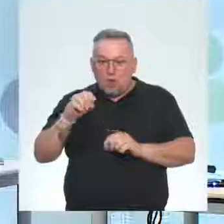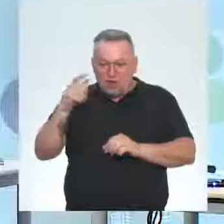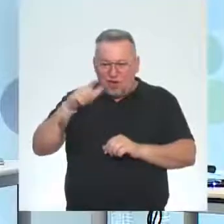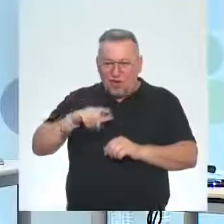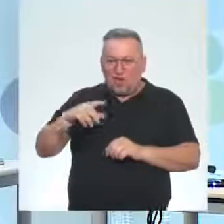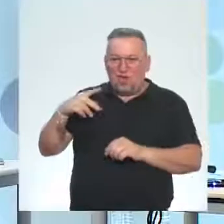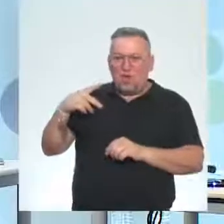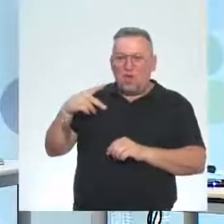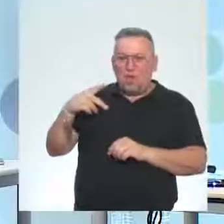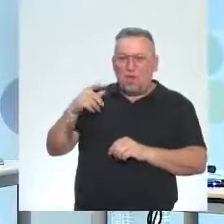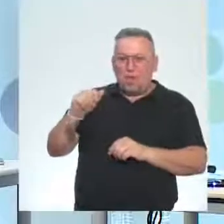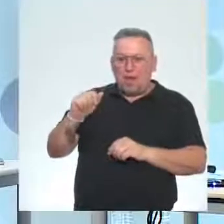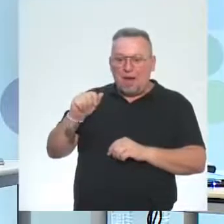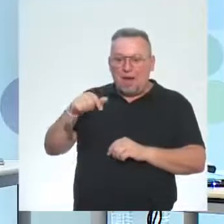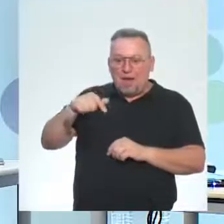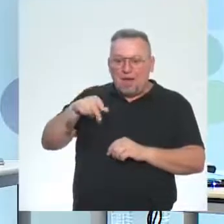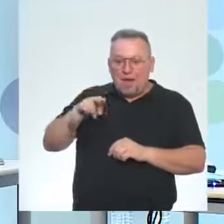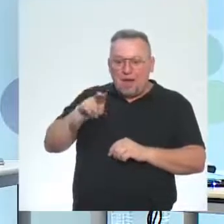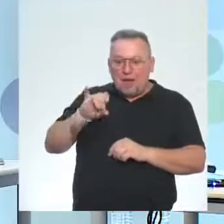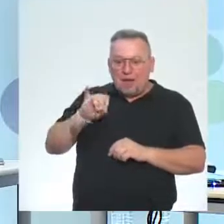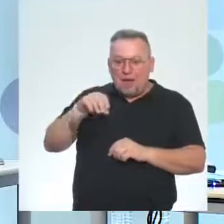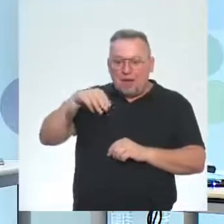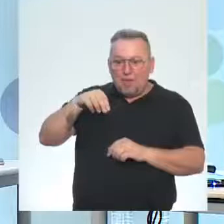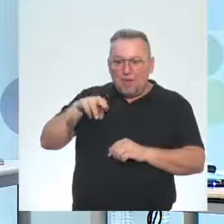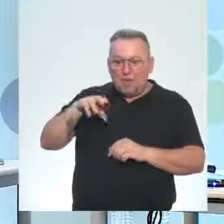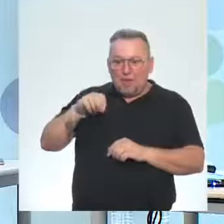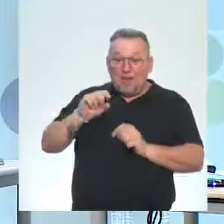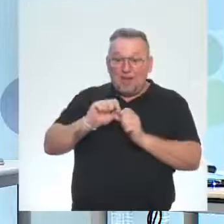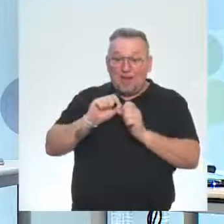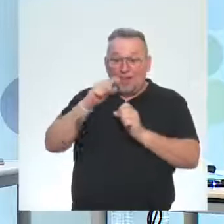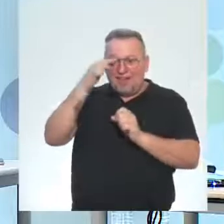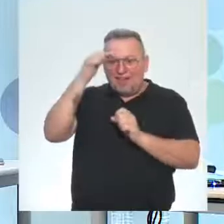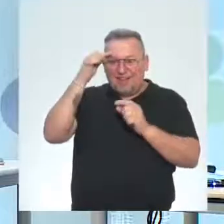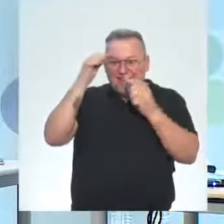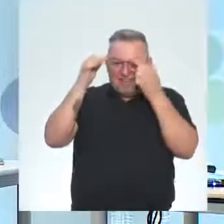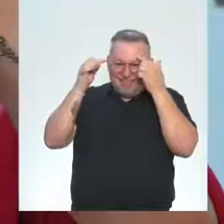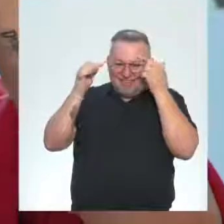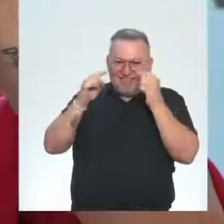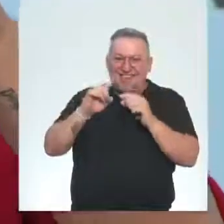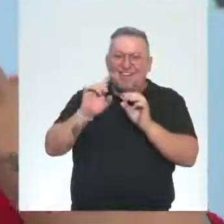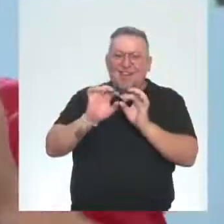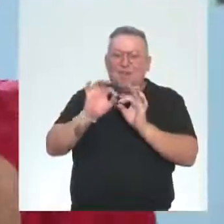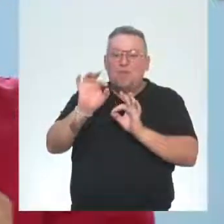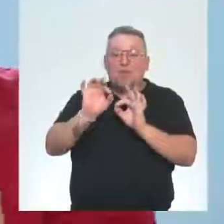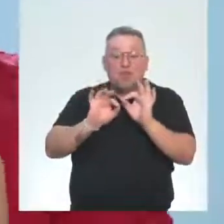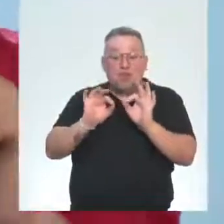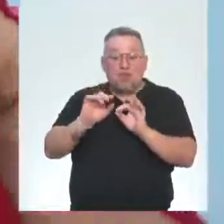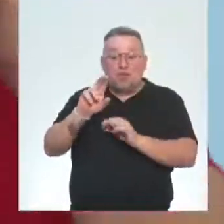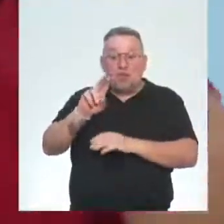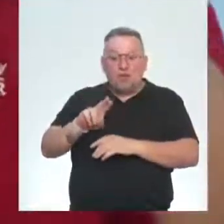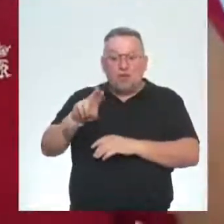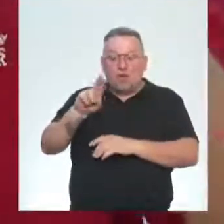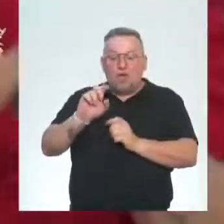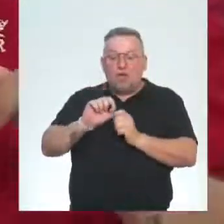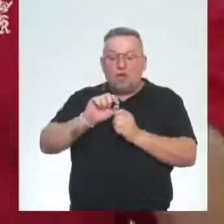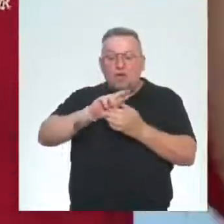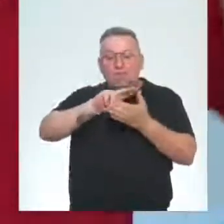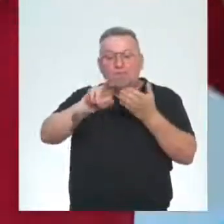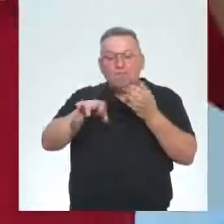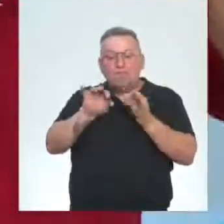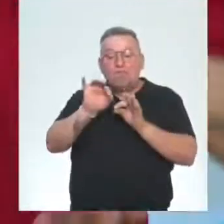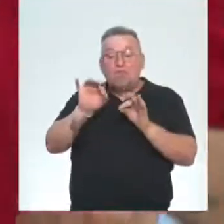O de Nós fazer a sobrancelha, né? É o de fazer a sobrancelha, né? Então nós podemos medir muitas coisas com ele. Eu vou utilizar ele para medir as